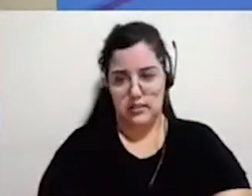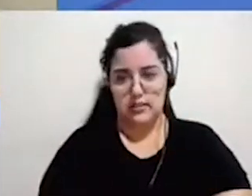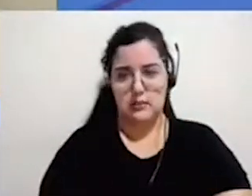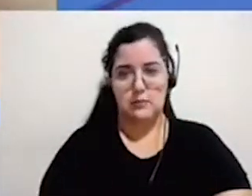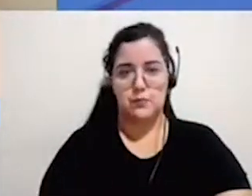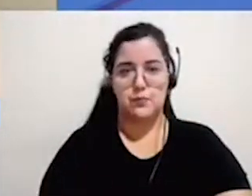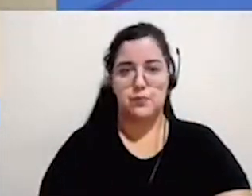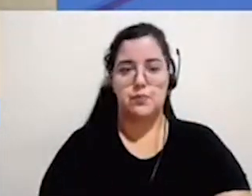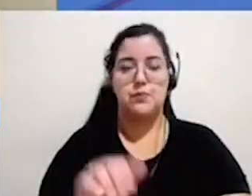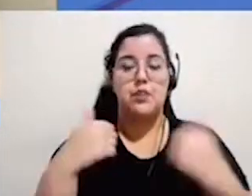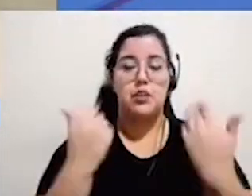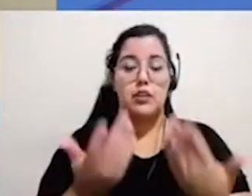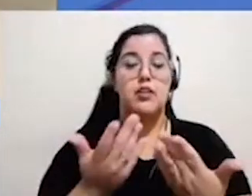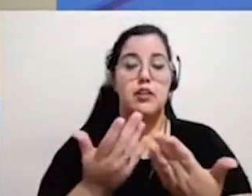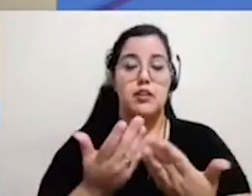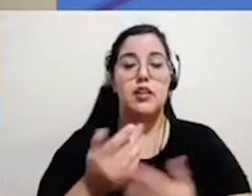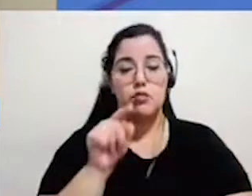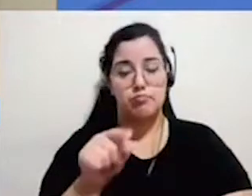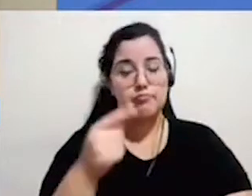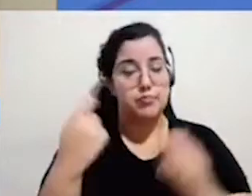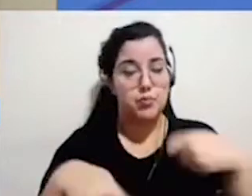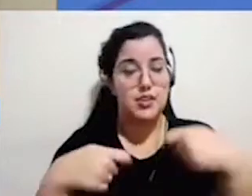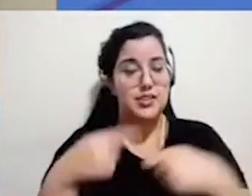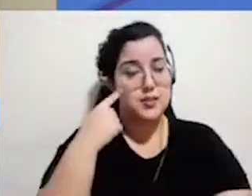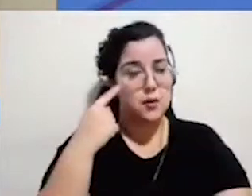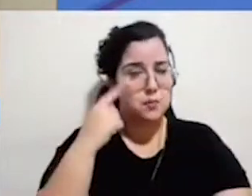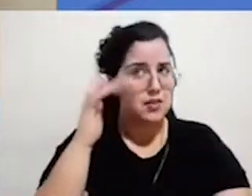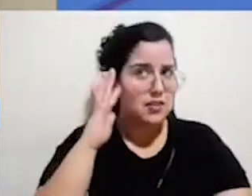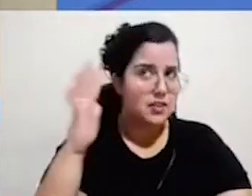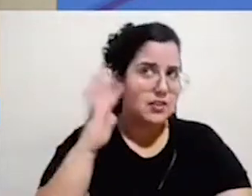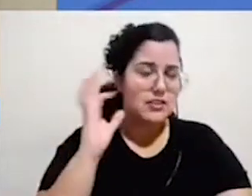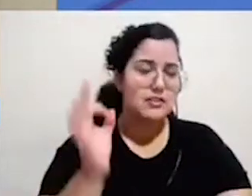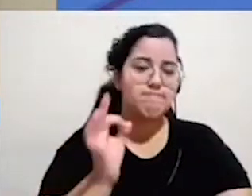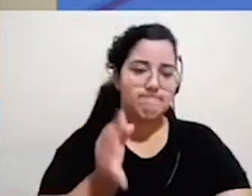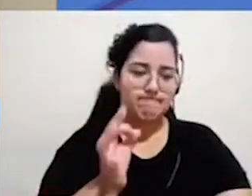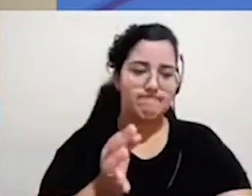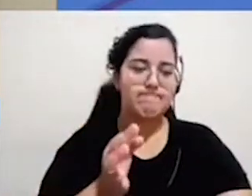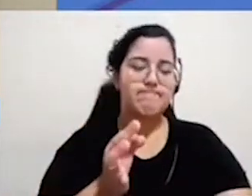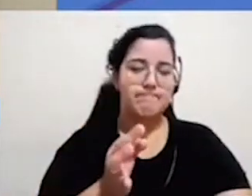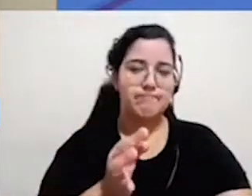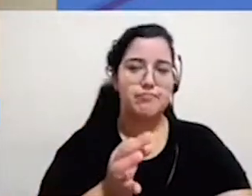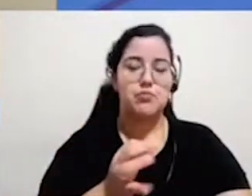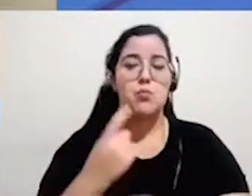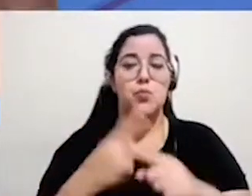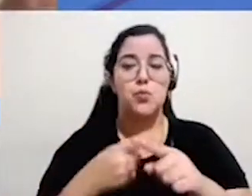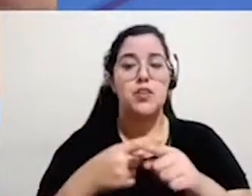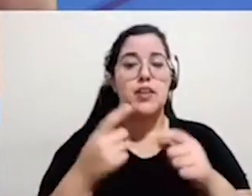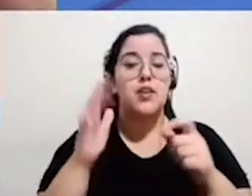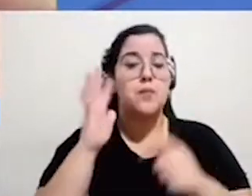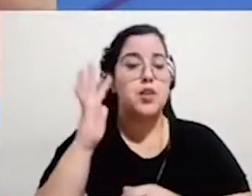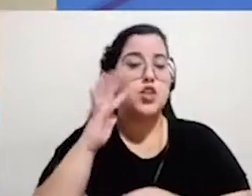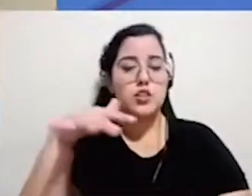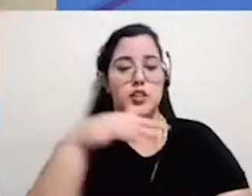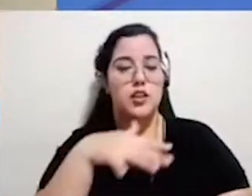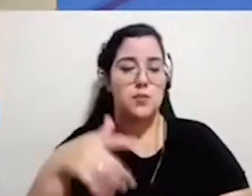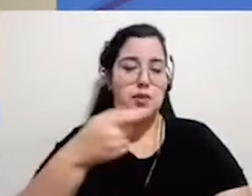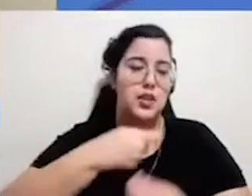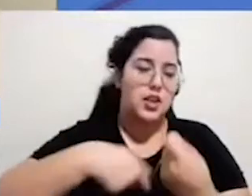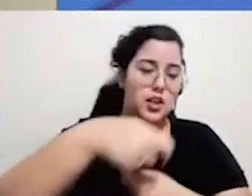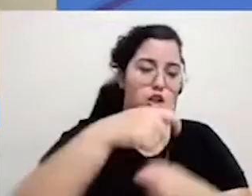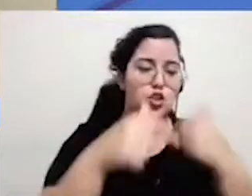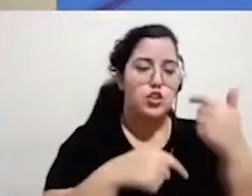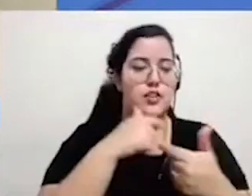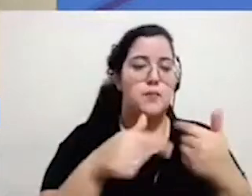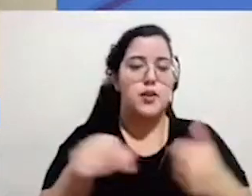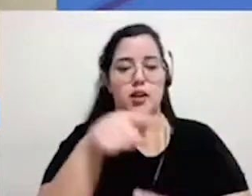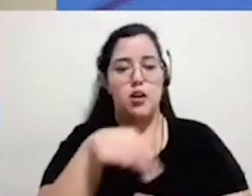Então, precisa pensar nestas questões, entendeu? Por isso que eu digo, assim, quer dizer, que ambiente nós estamos criando para acolher esse